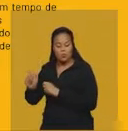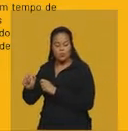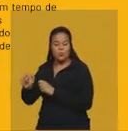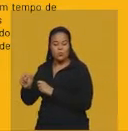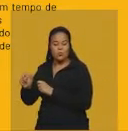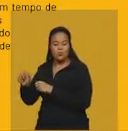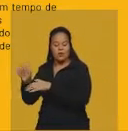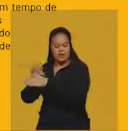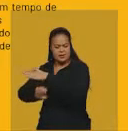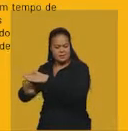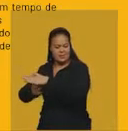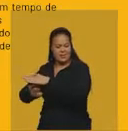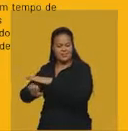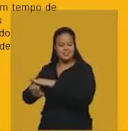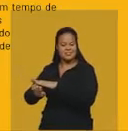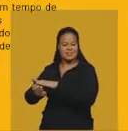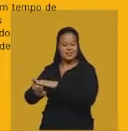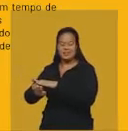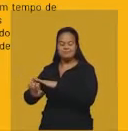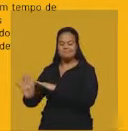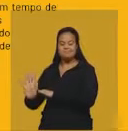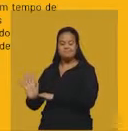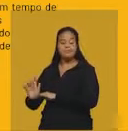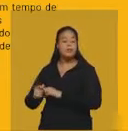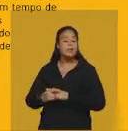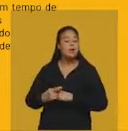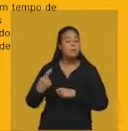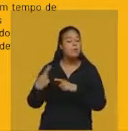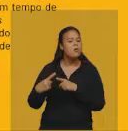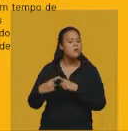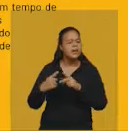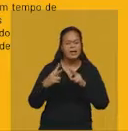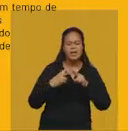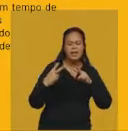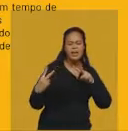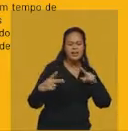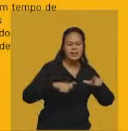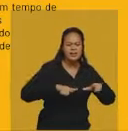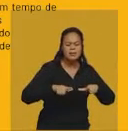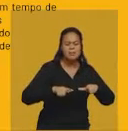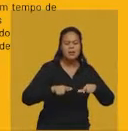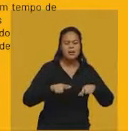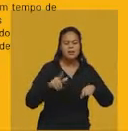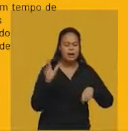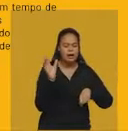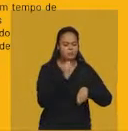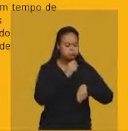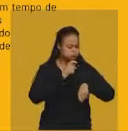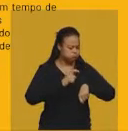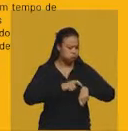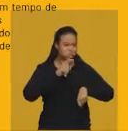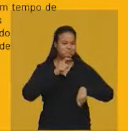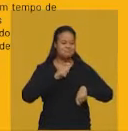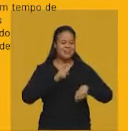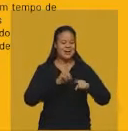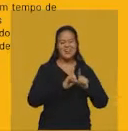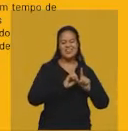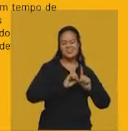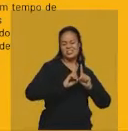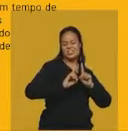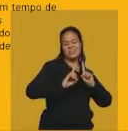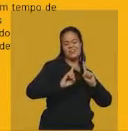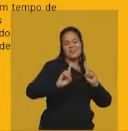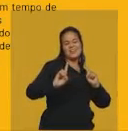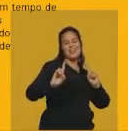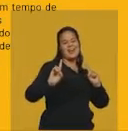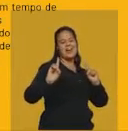é o porquê. Sim, as pessoas ganham tempo de volta e sanidade, evitando os deslocamentos na hora do